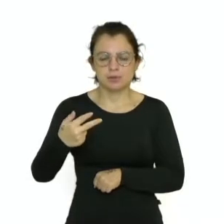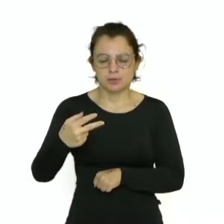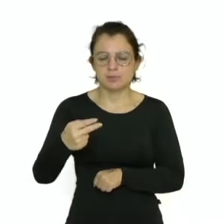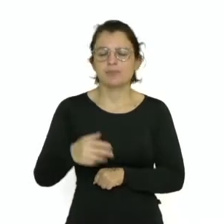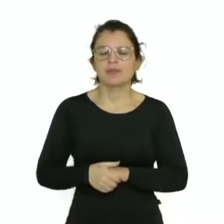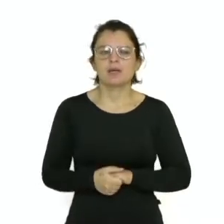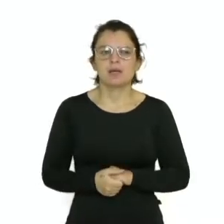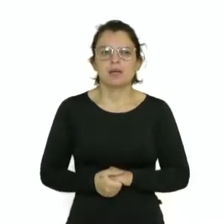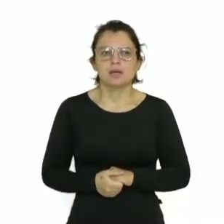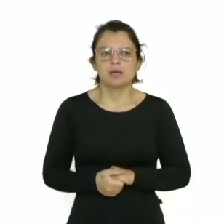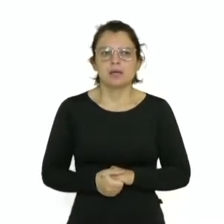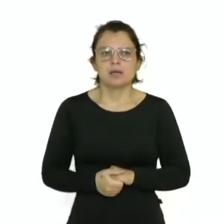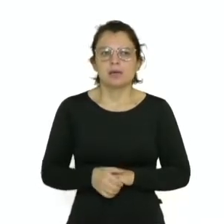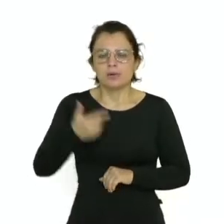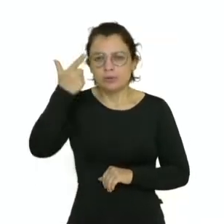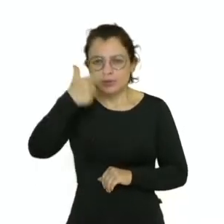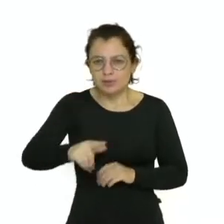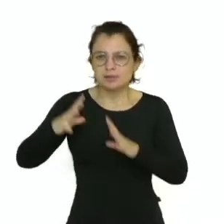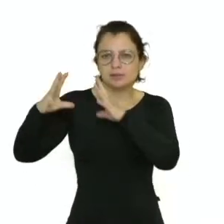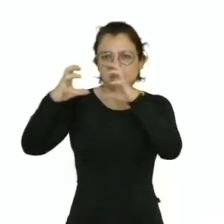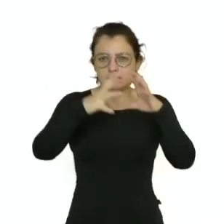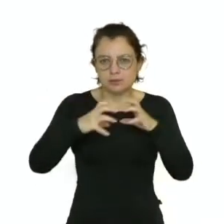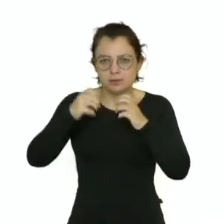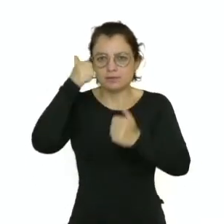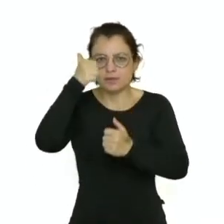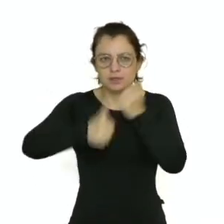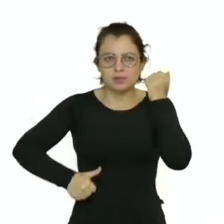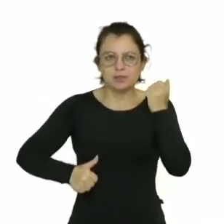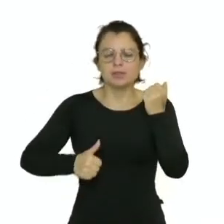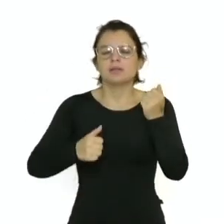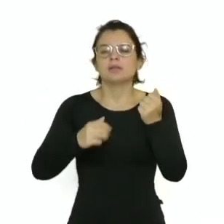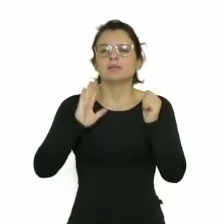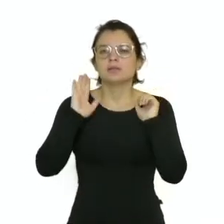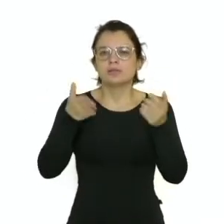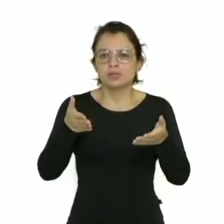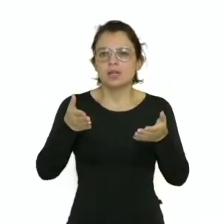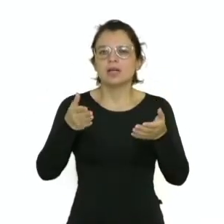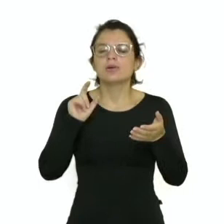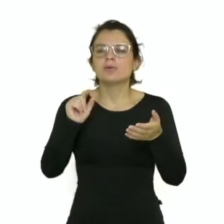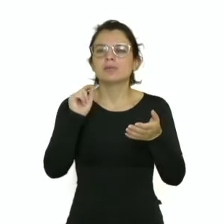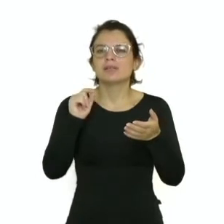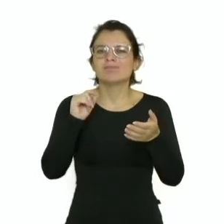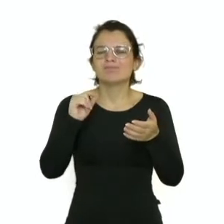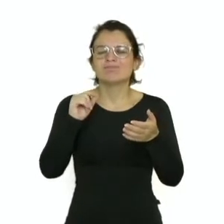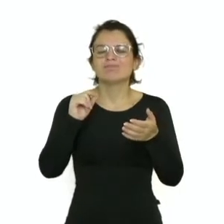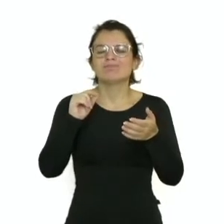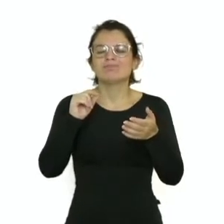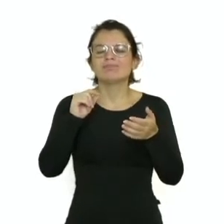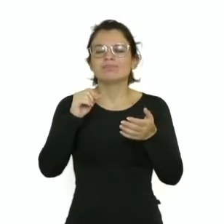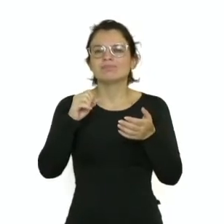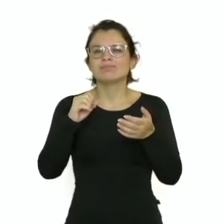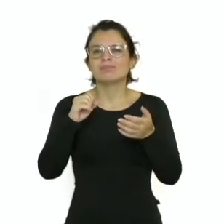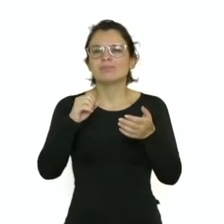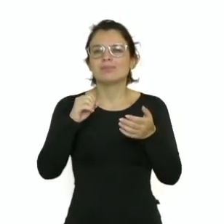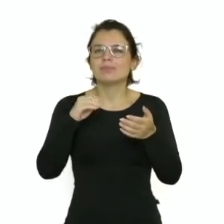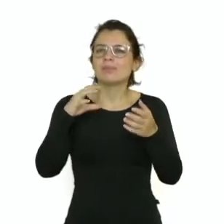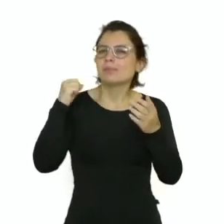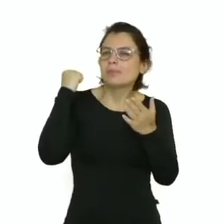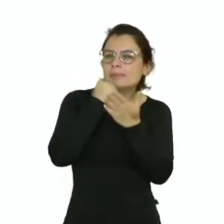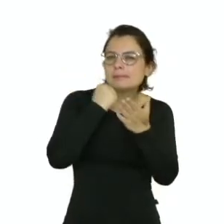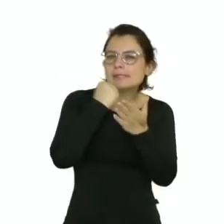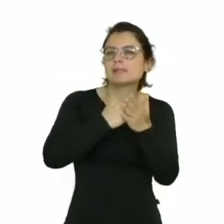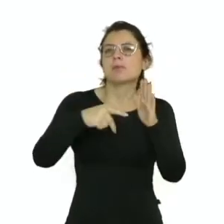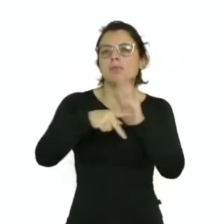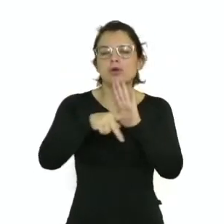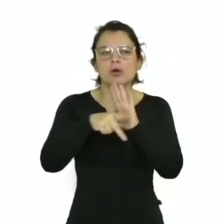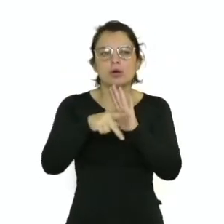violência. Mais de 100 policiais já foram feridos depois de uma manifestação de católicos, né? Quais os conflitos religiosos